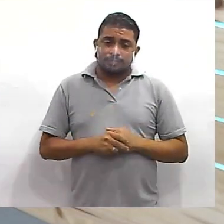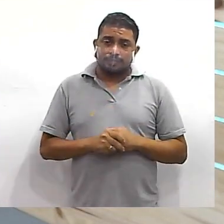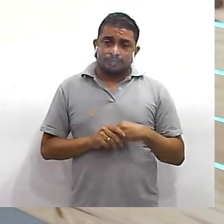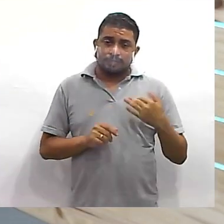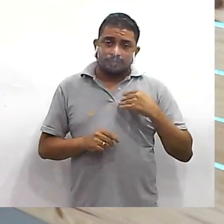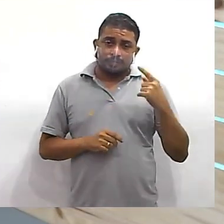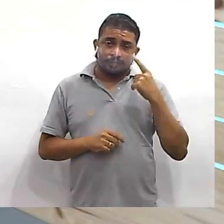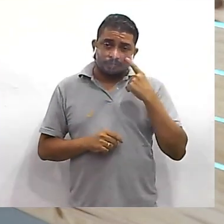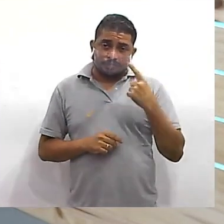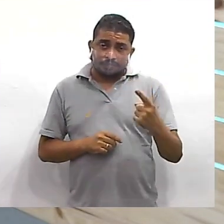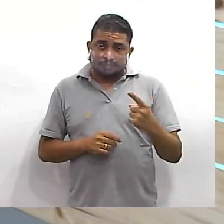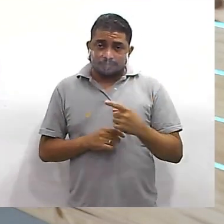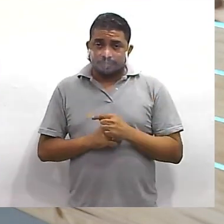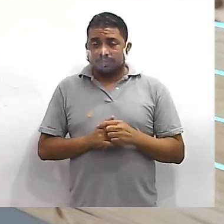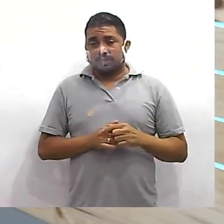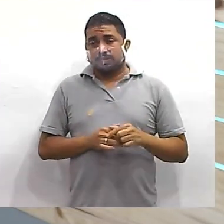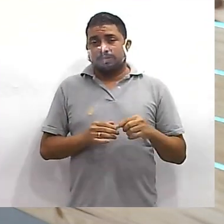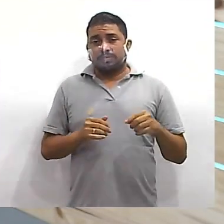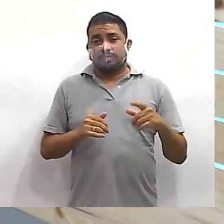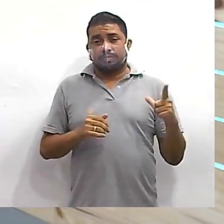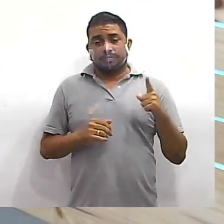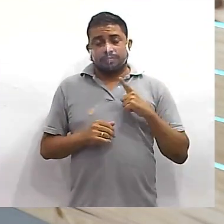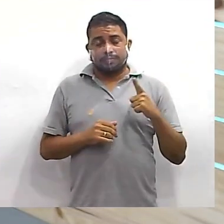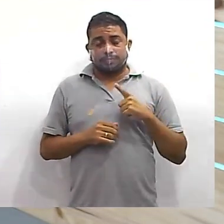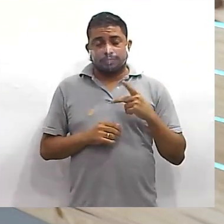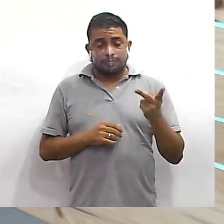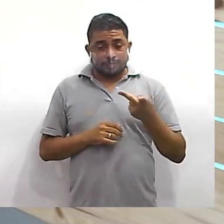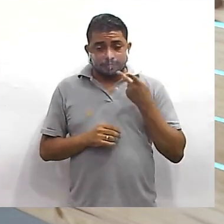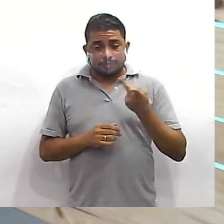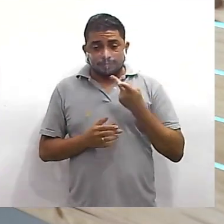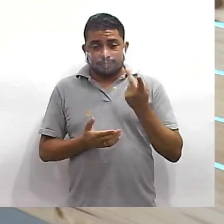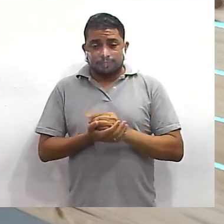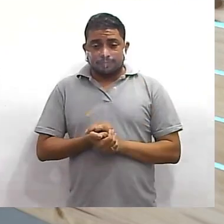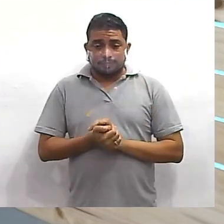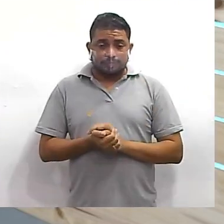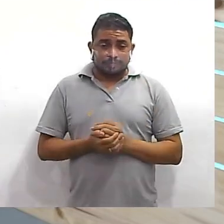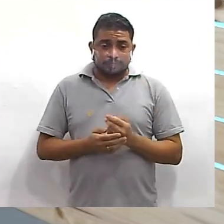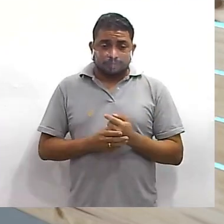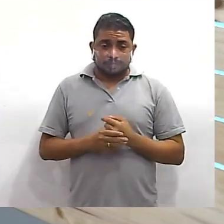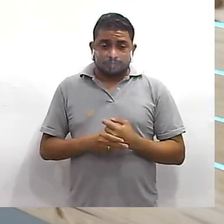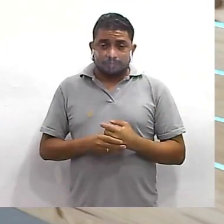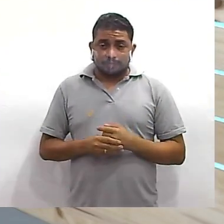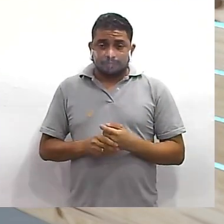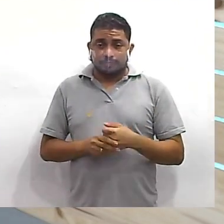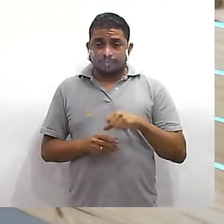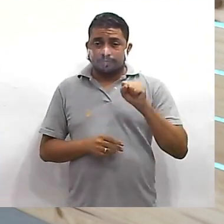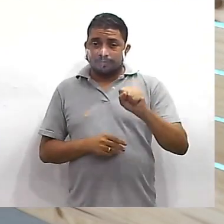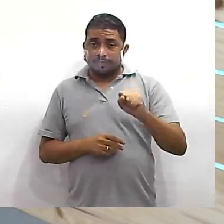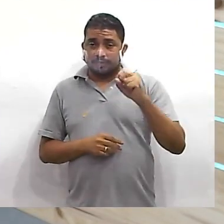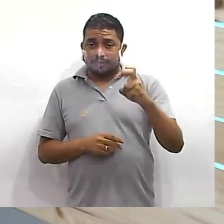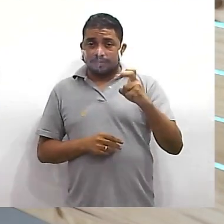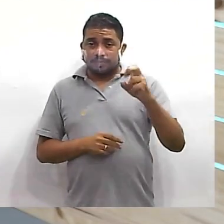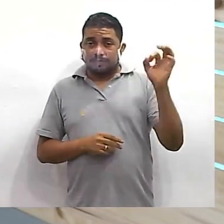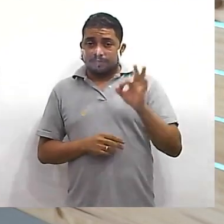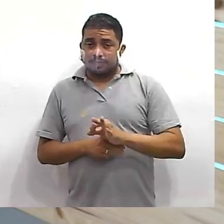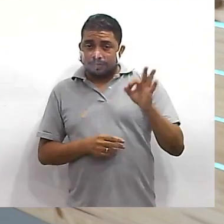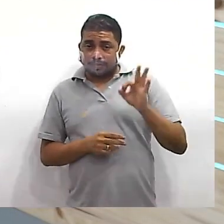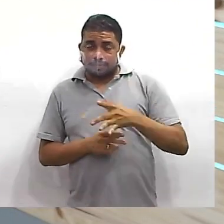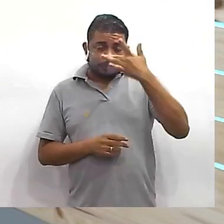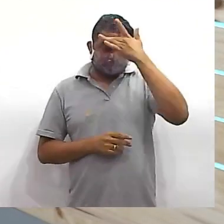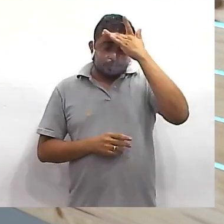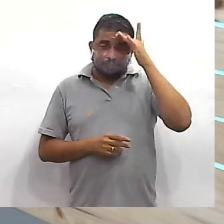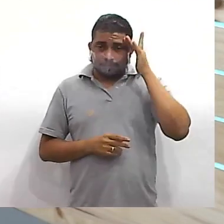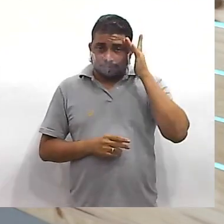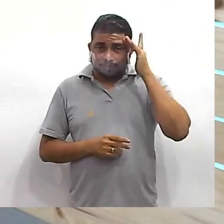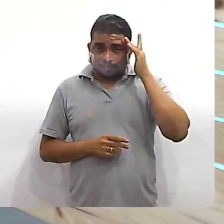outro dia um dado que é bem isso que você está trazendo, né? 85% das pessoas que